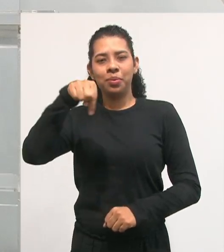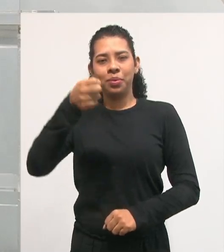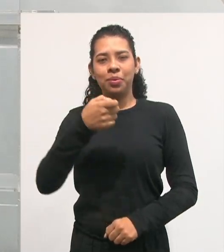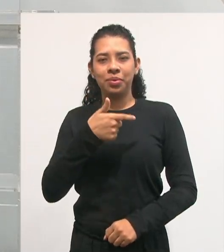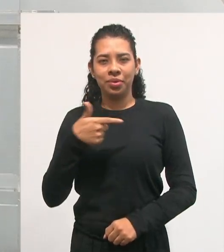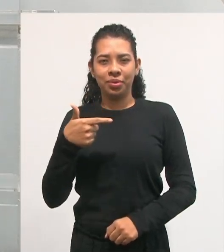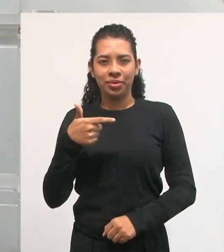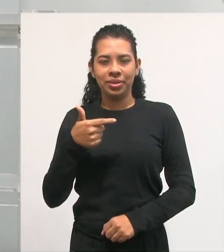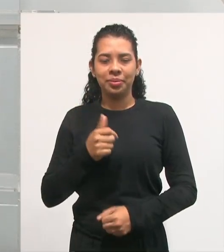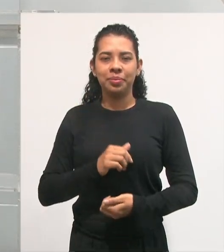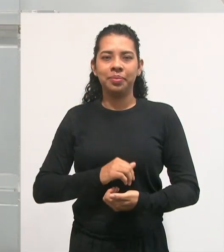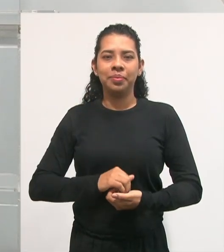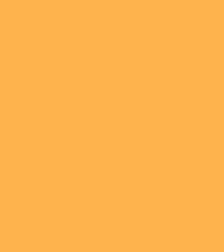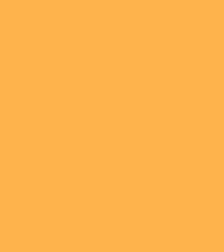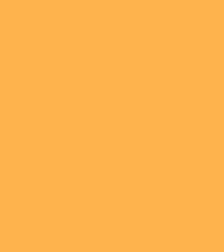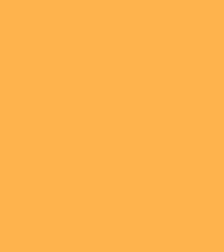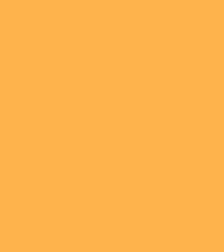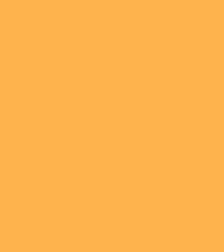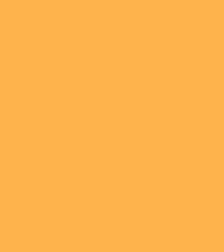mais!